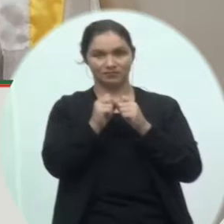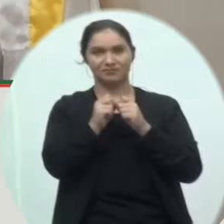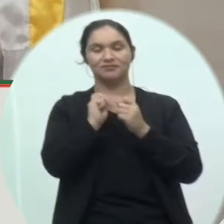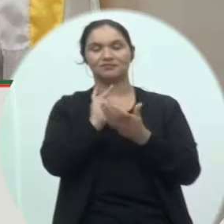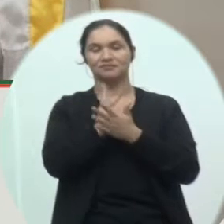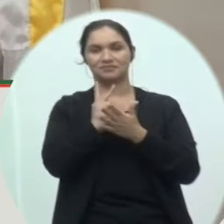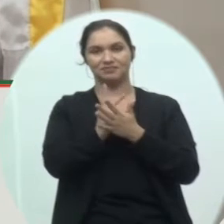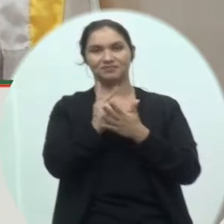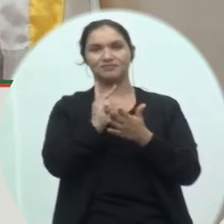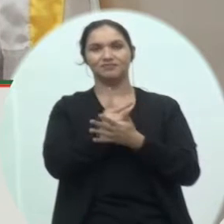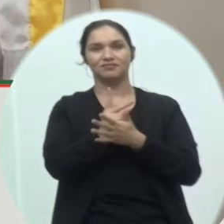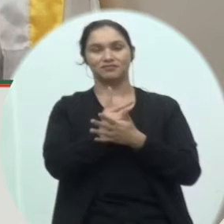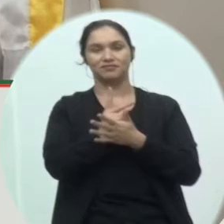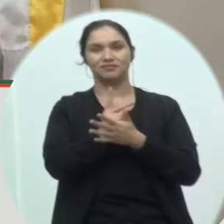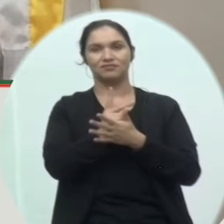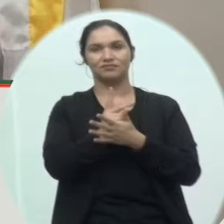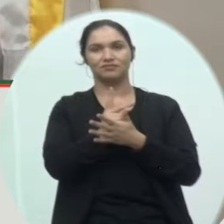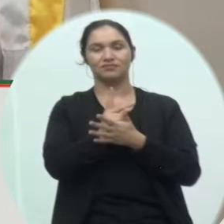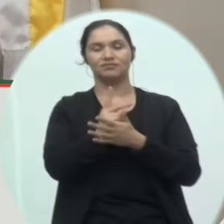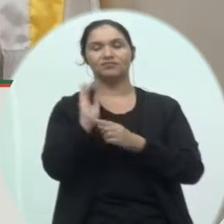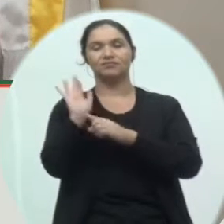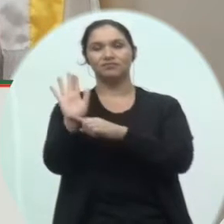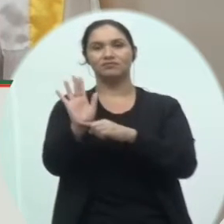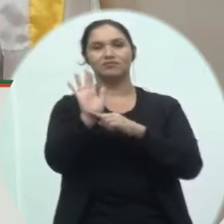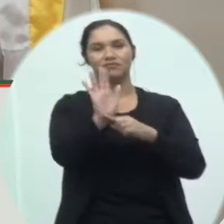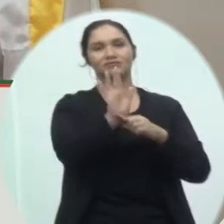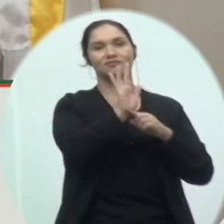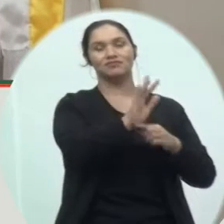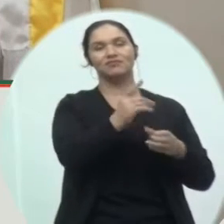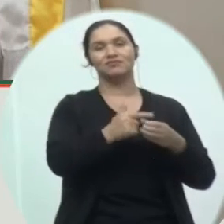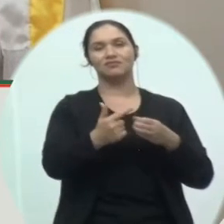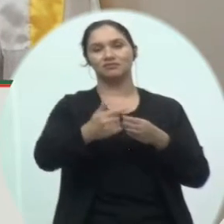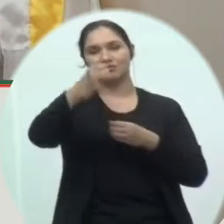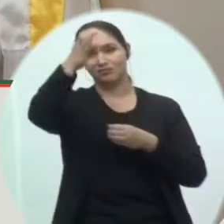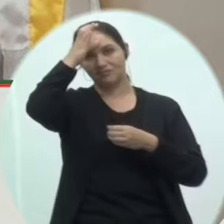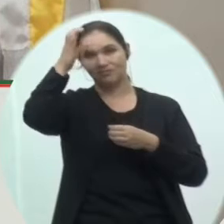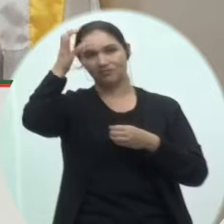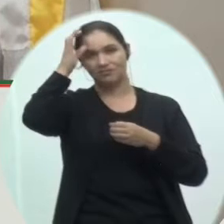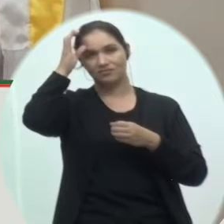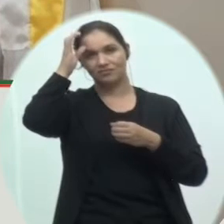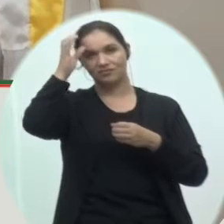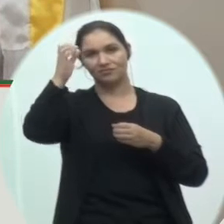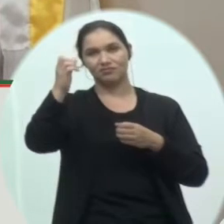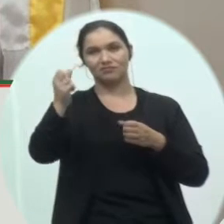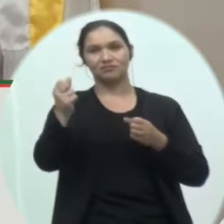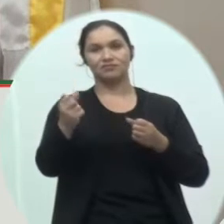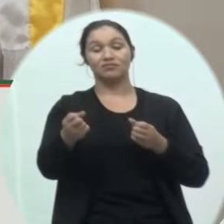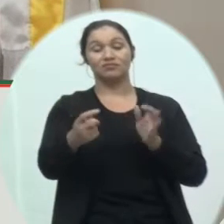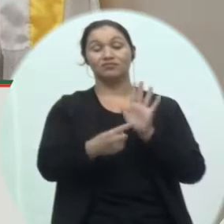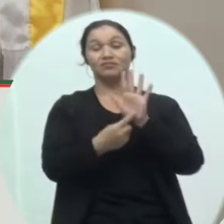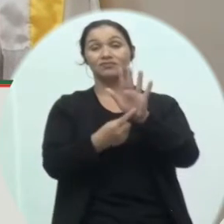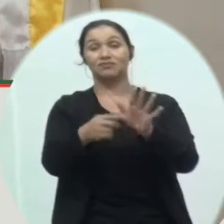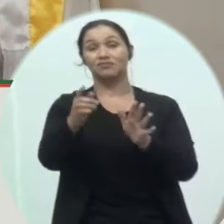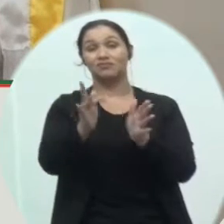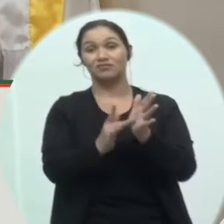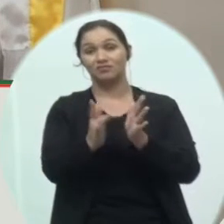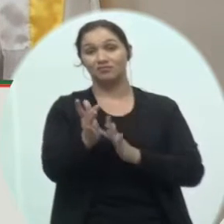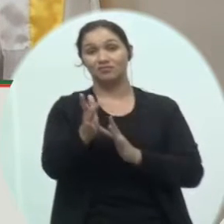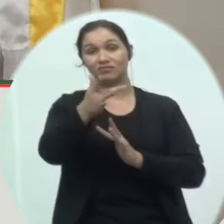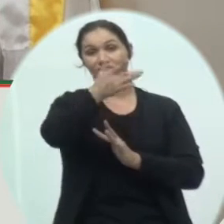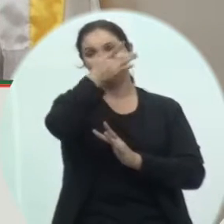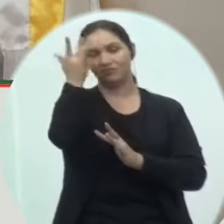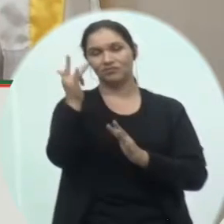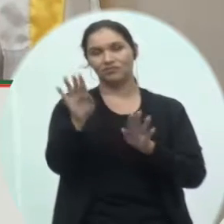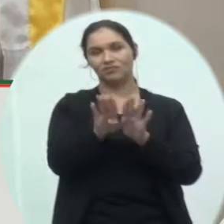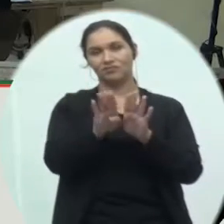aqui em prol da nossa cidade, na pregação do Evangelho e trabalho social que vocês vêm fazendo. Era